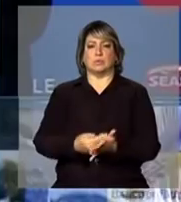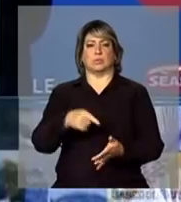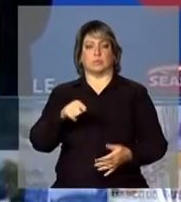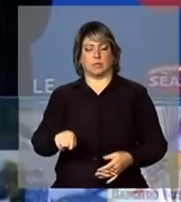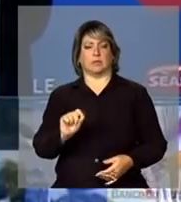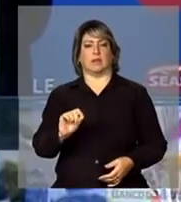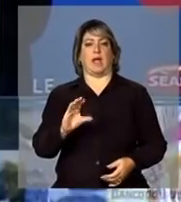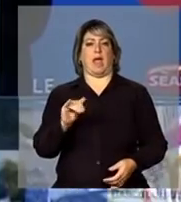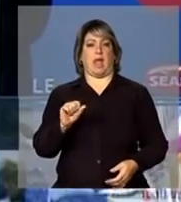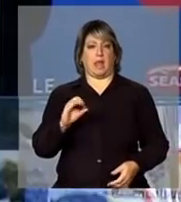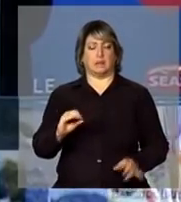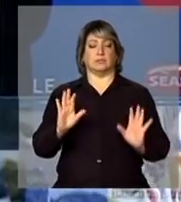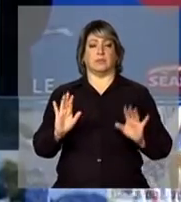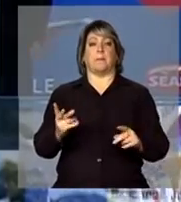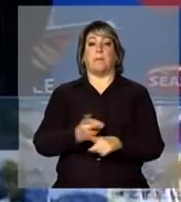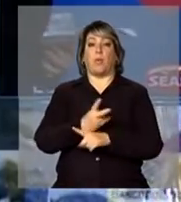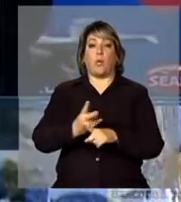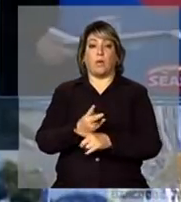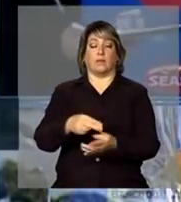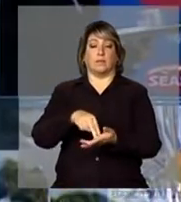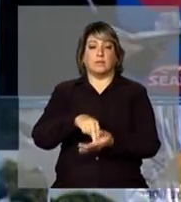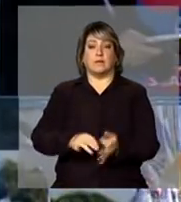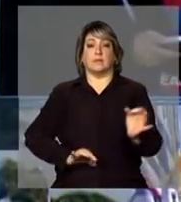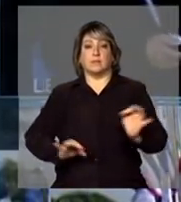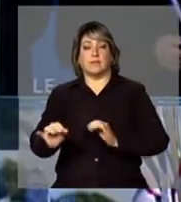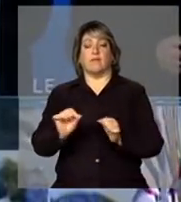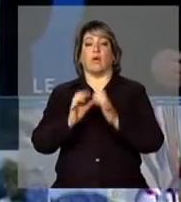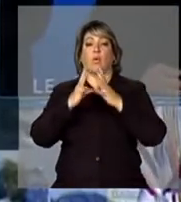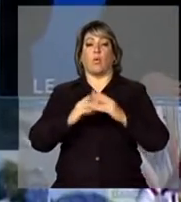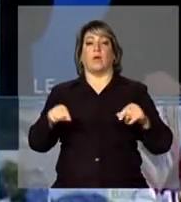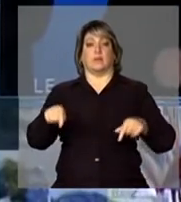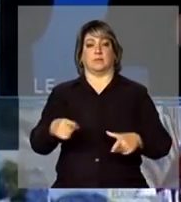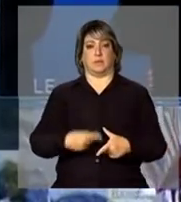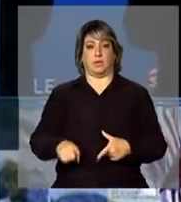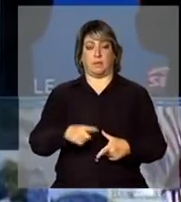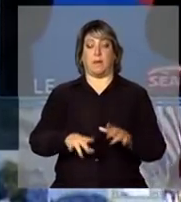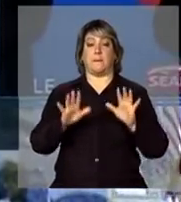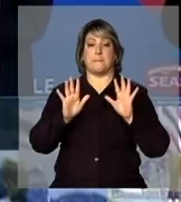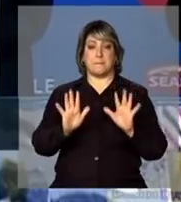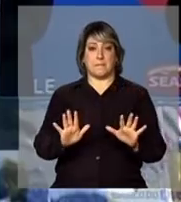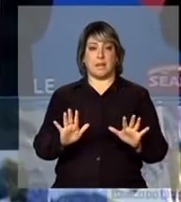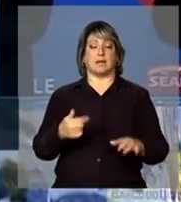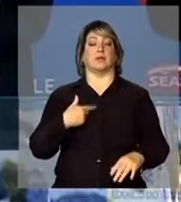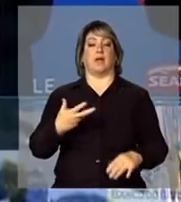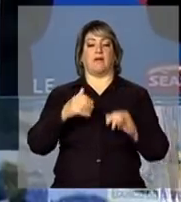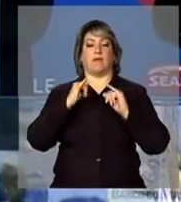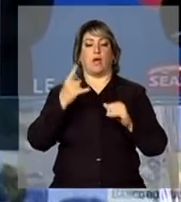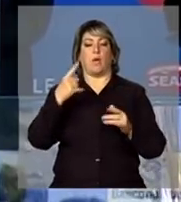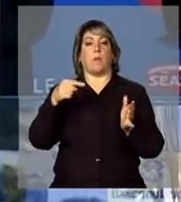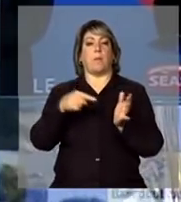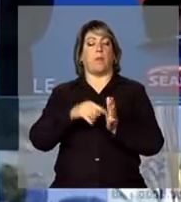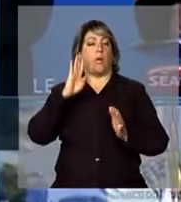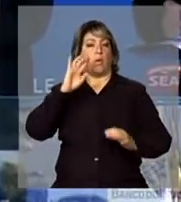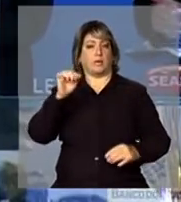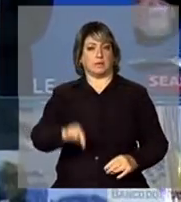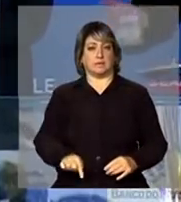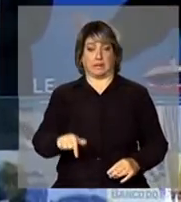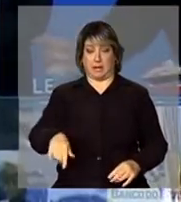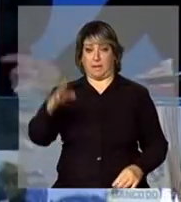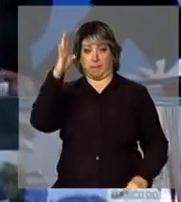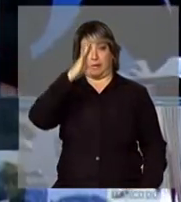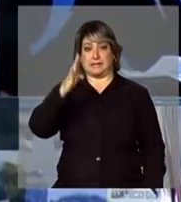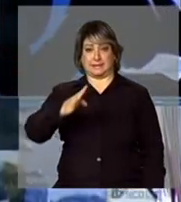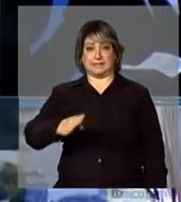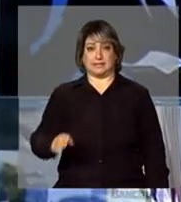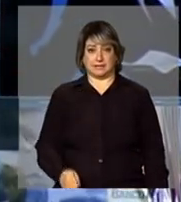está procurando estabelecer medidas para resolver isso. Mas eu quero salientar um ponto, presidente. O